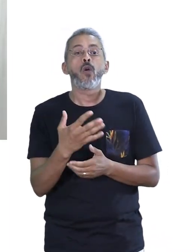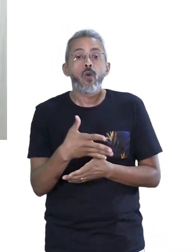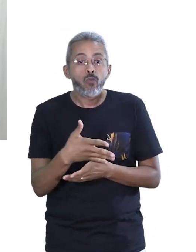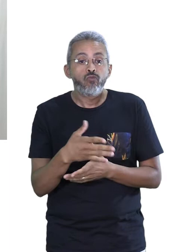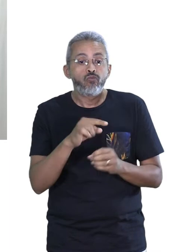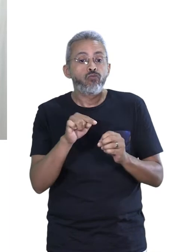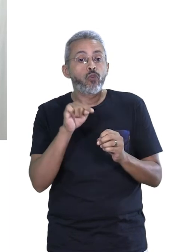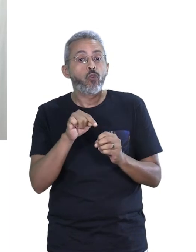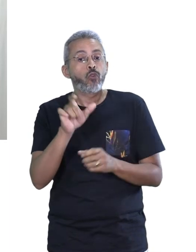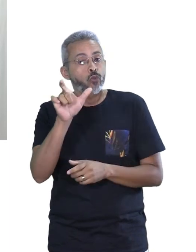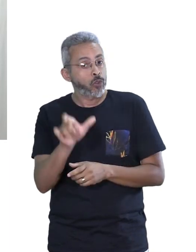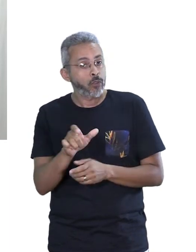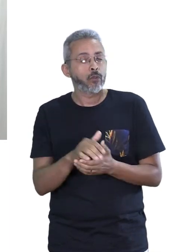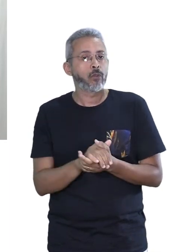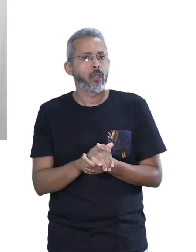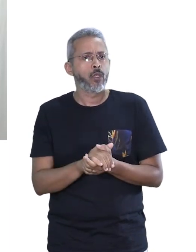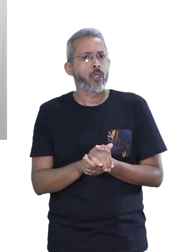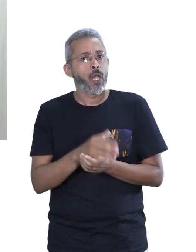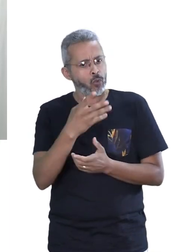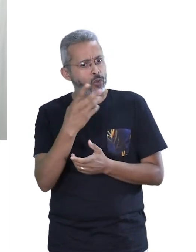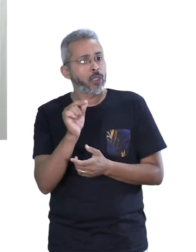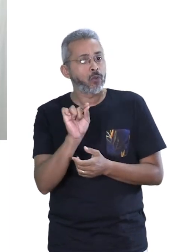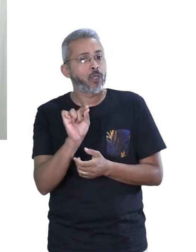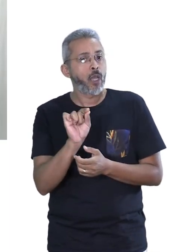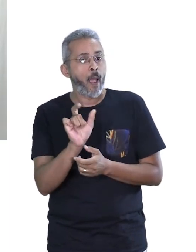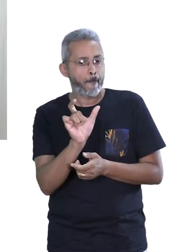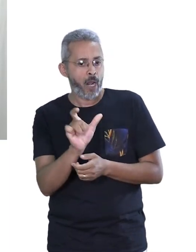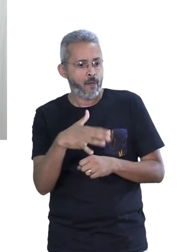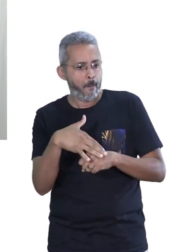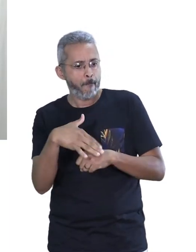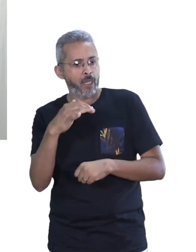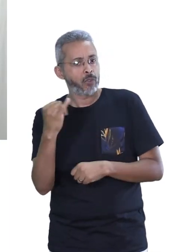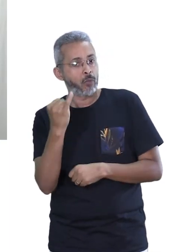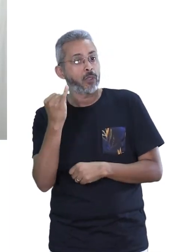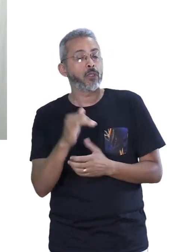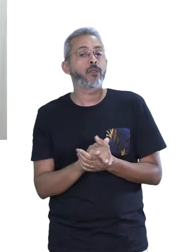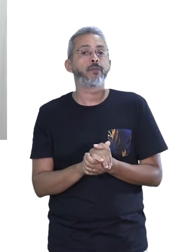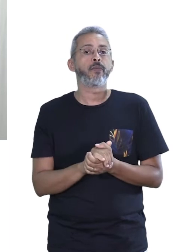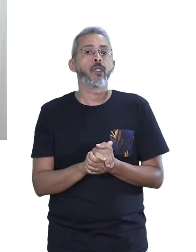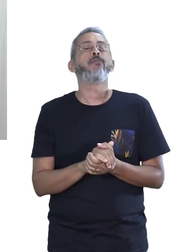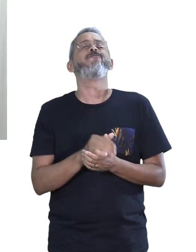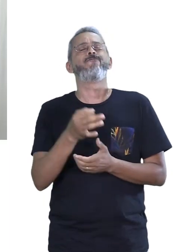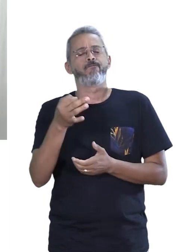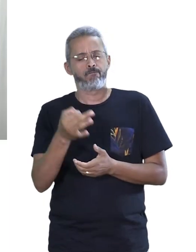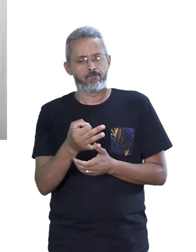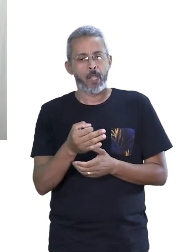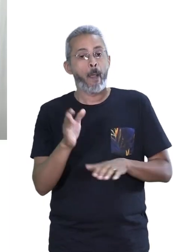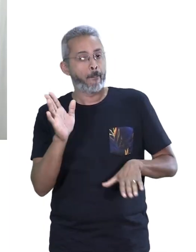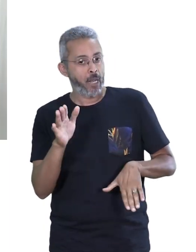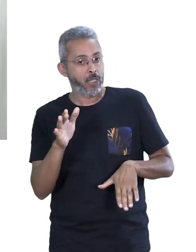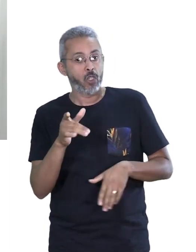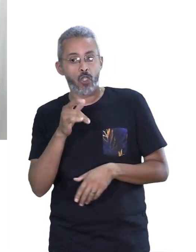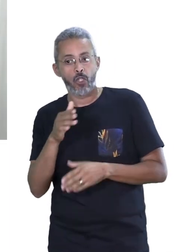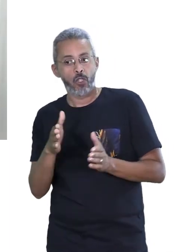Quais os núcleos desse sujeito? Não se esqueçam as palavras mais importantes.